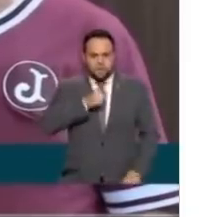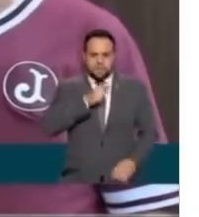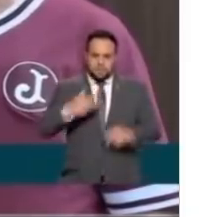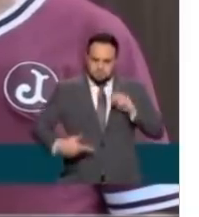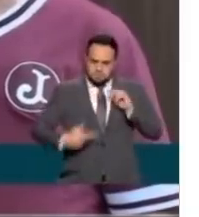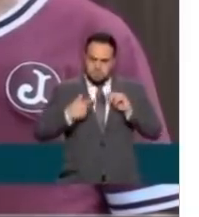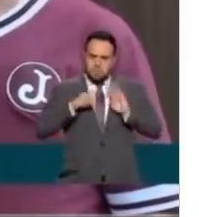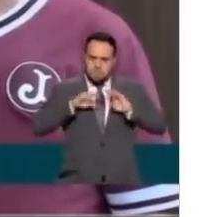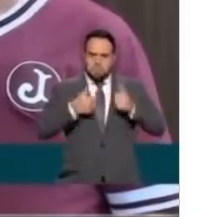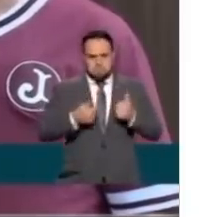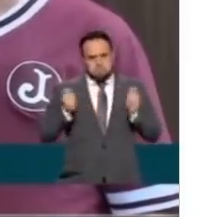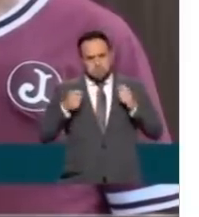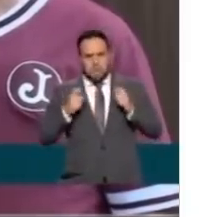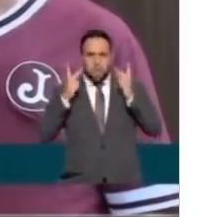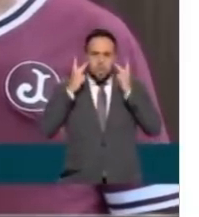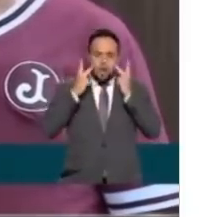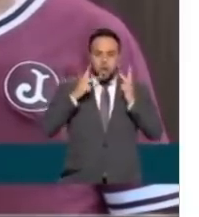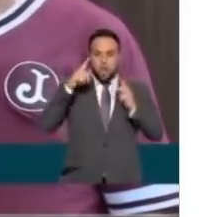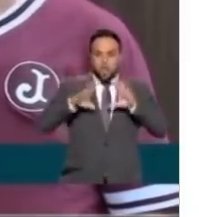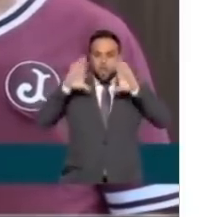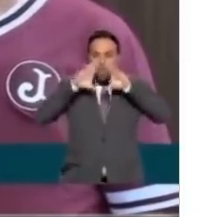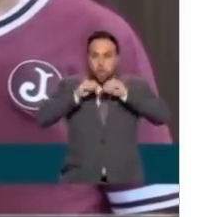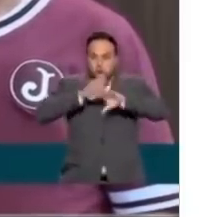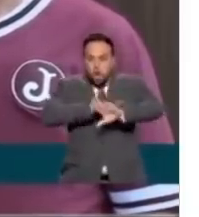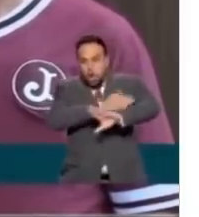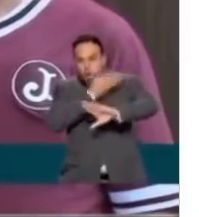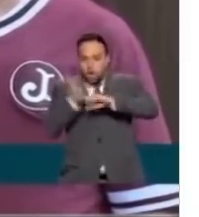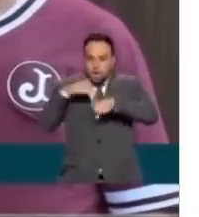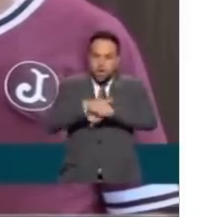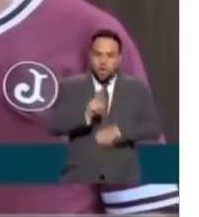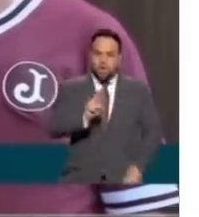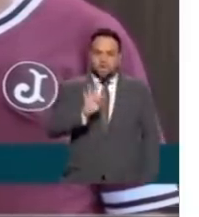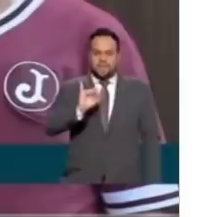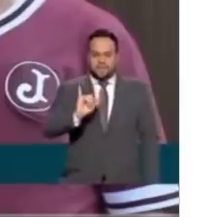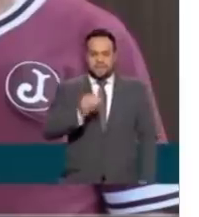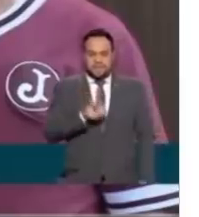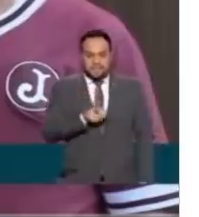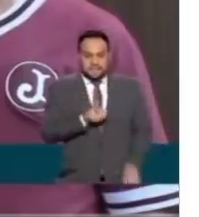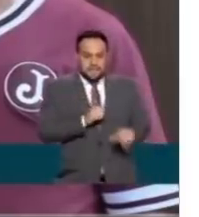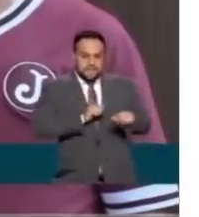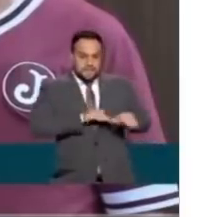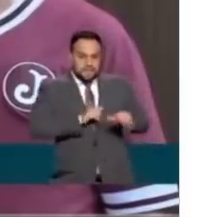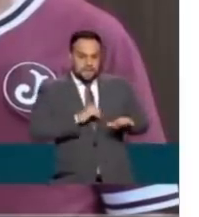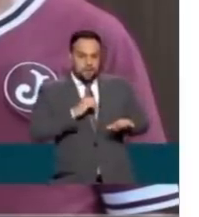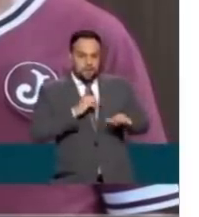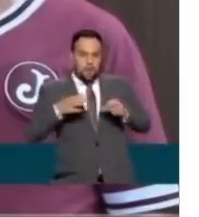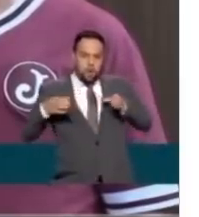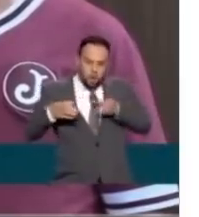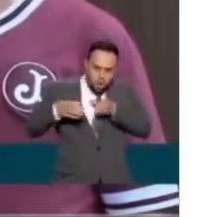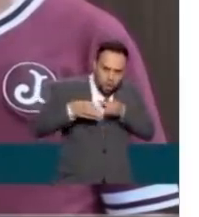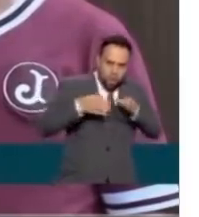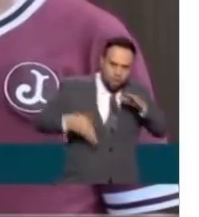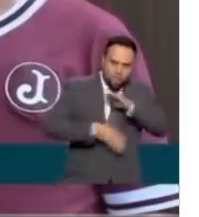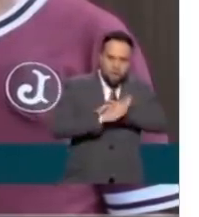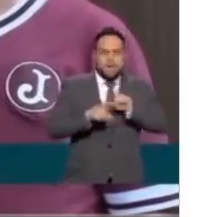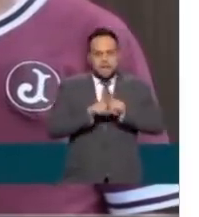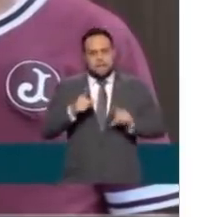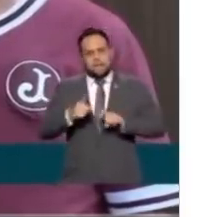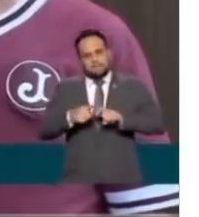noite inteira na UTI, naquele 6 de setembro em que houve o acidente, nós fomos para lá. Estava também a doutora